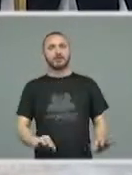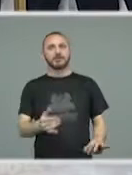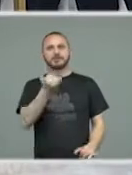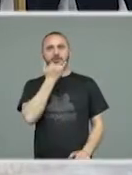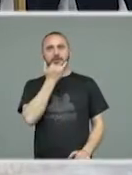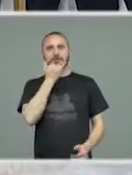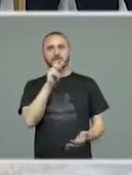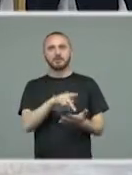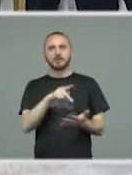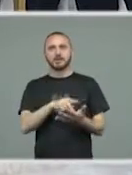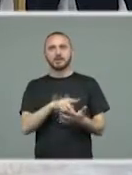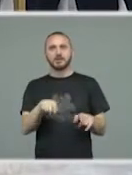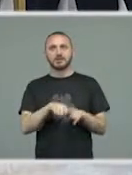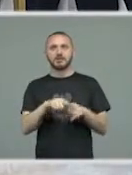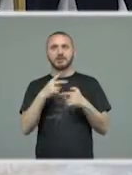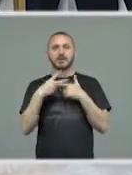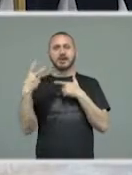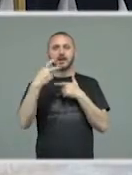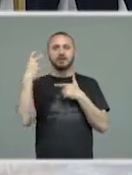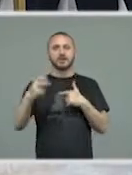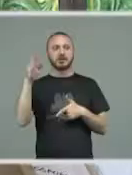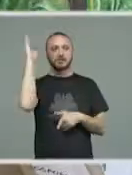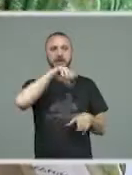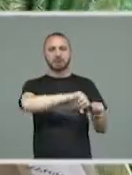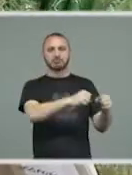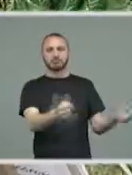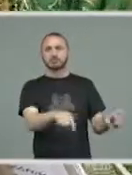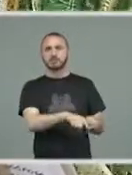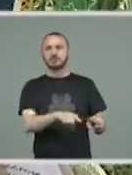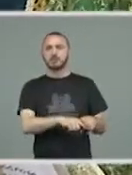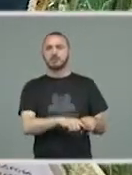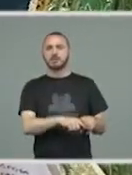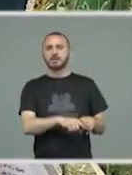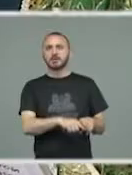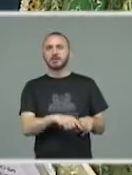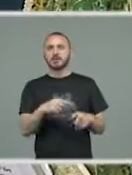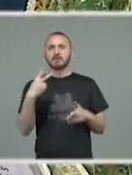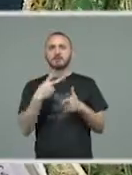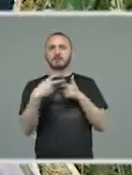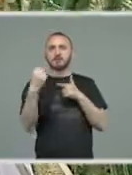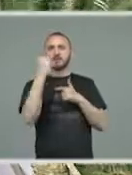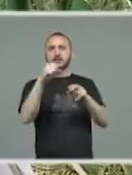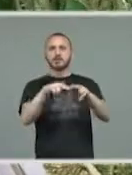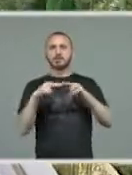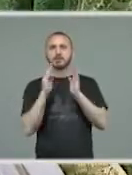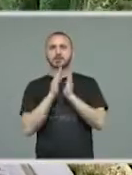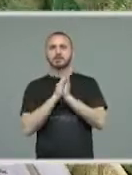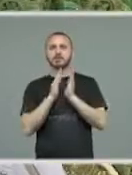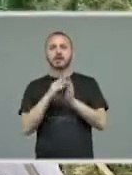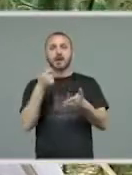vitória na verdade, a vitória na quebra das maldições, a vitória pela oração, a